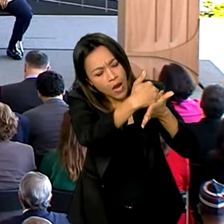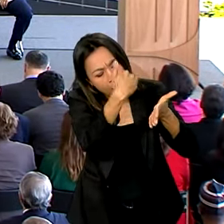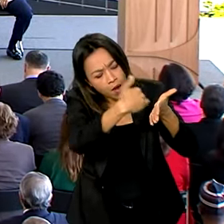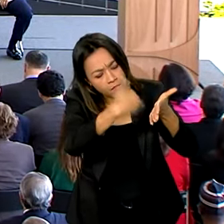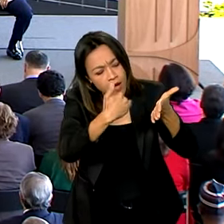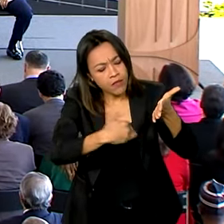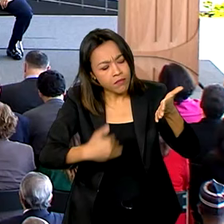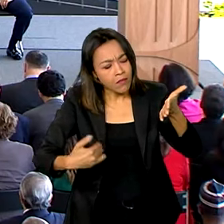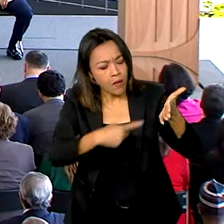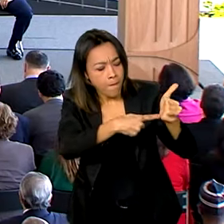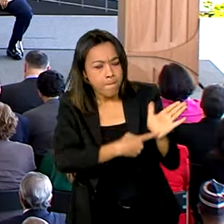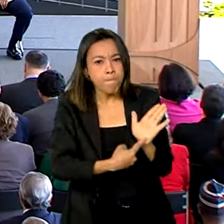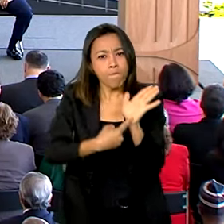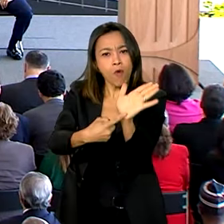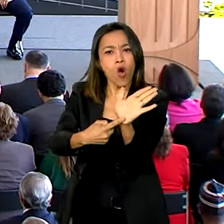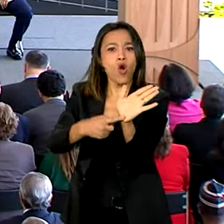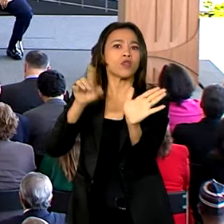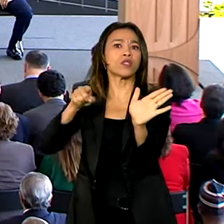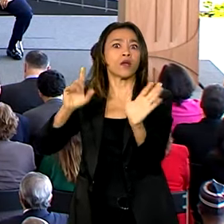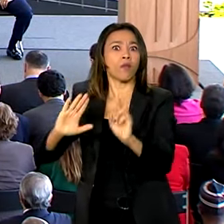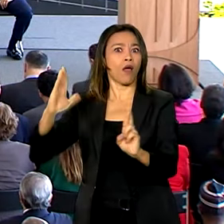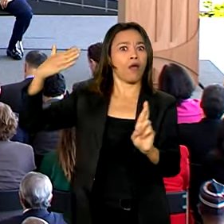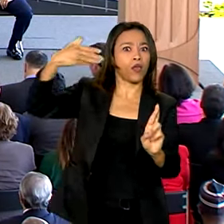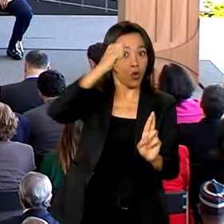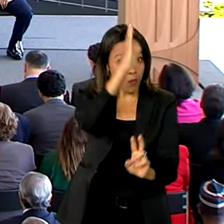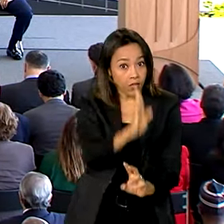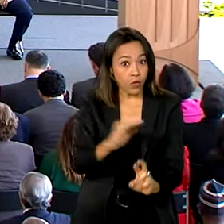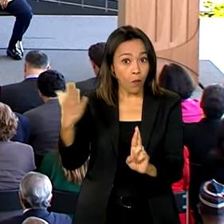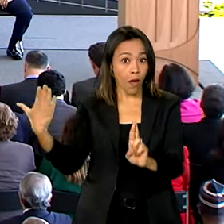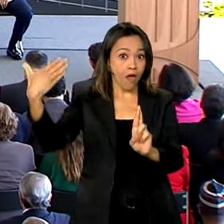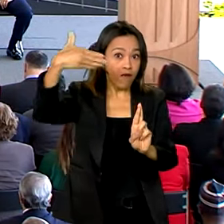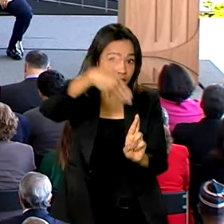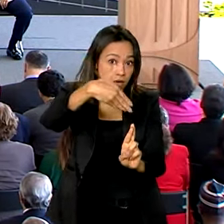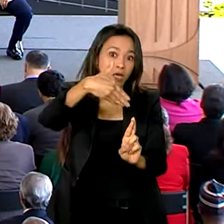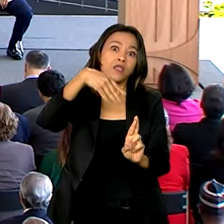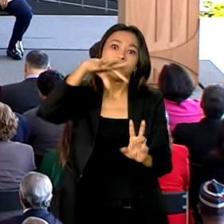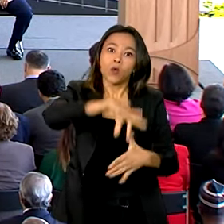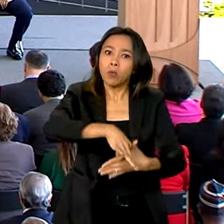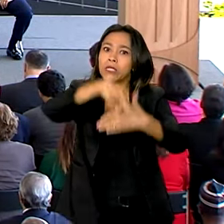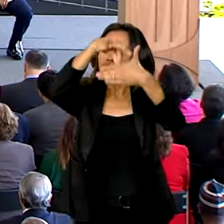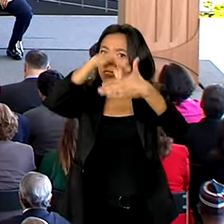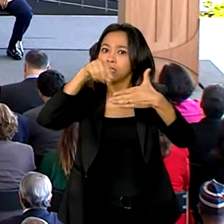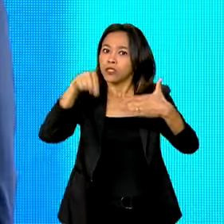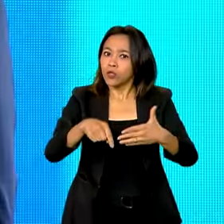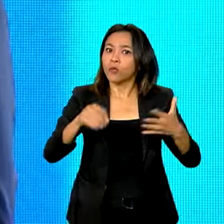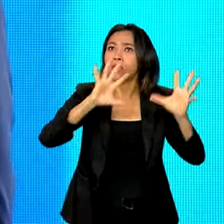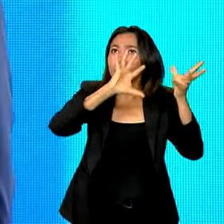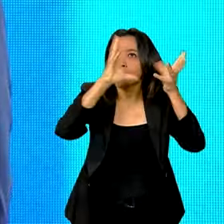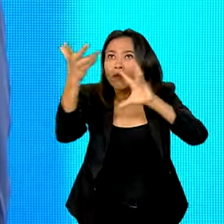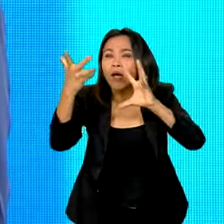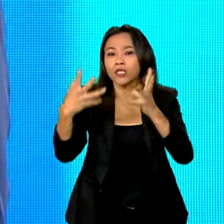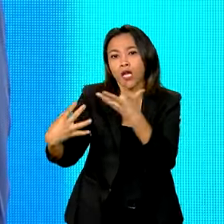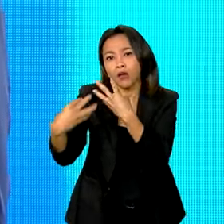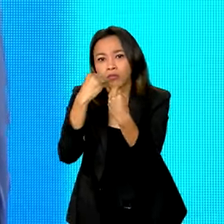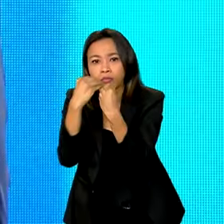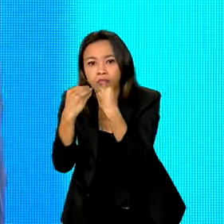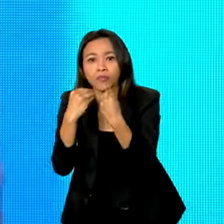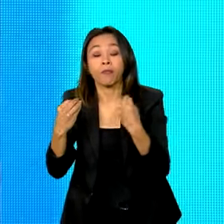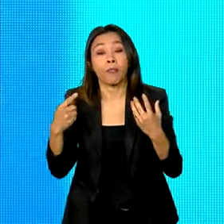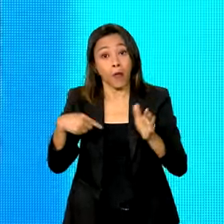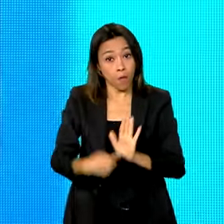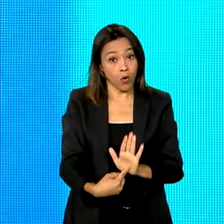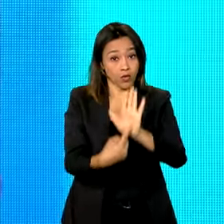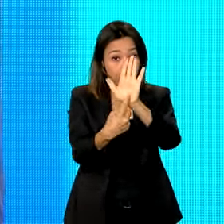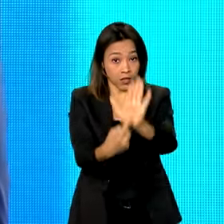fortalece a posição do Brasil como líder na segurança ambiental, climática e alimentar, apontando que o